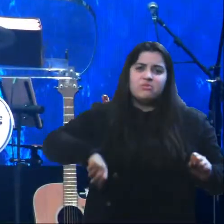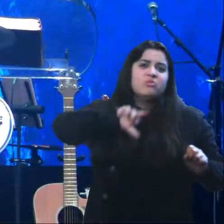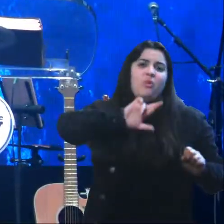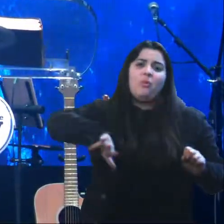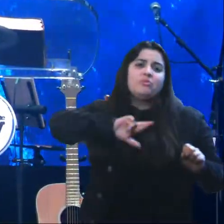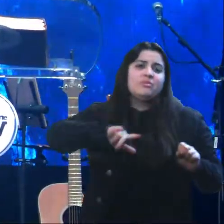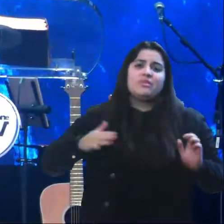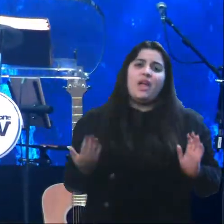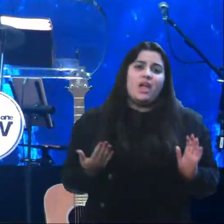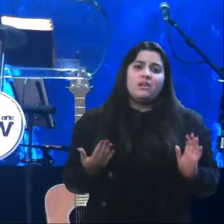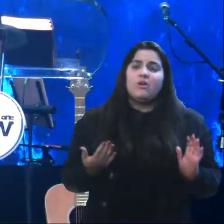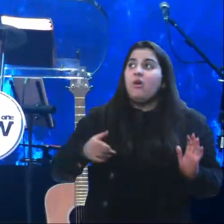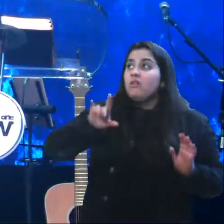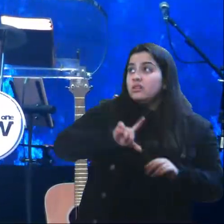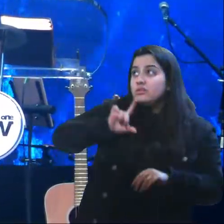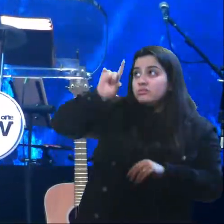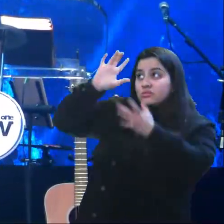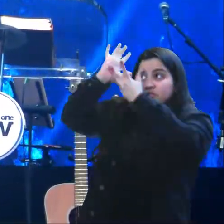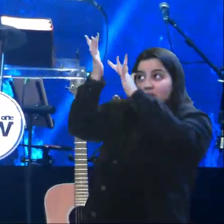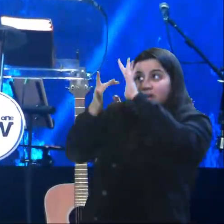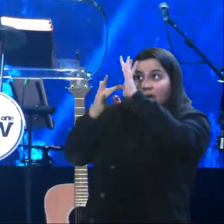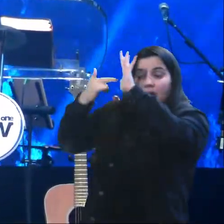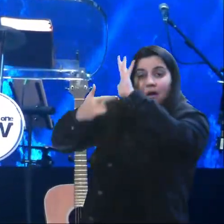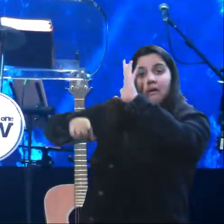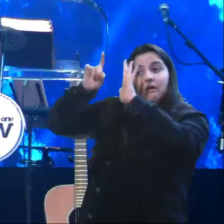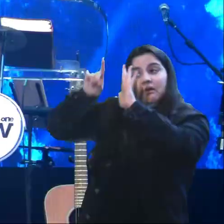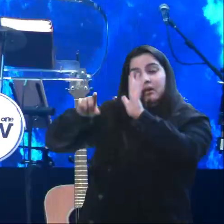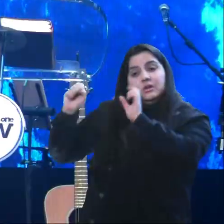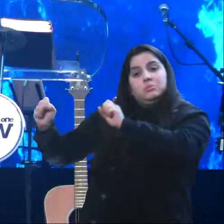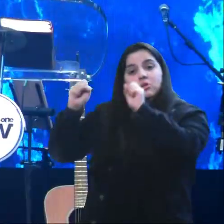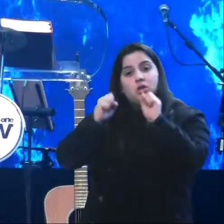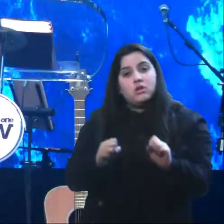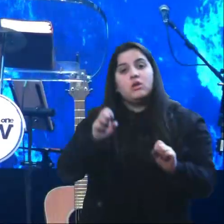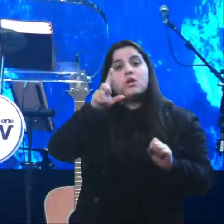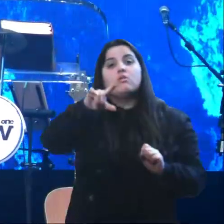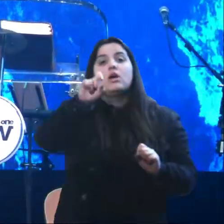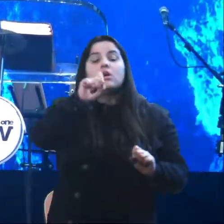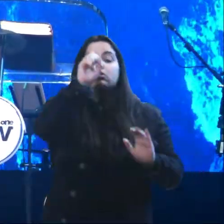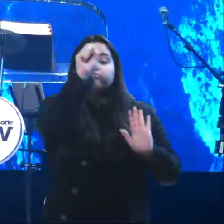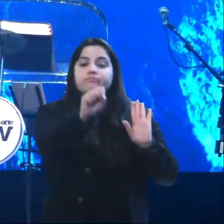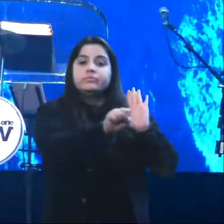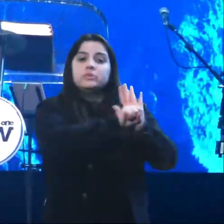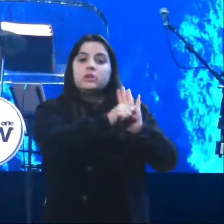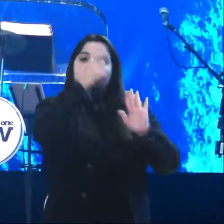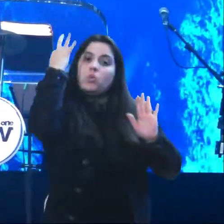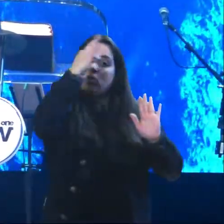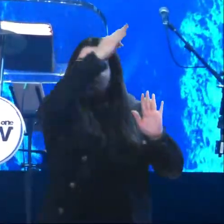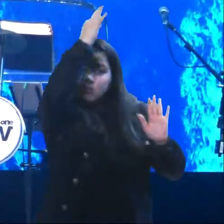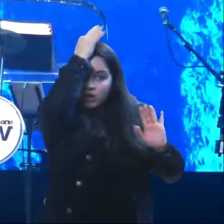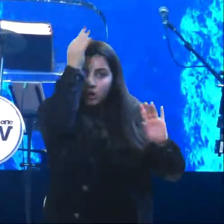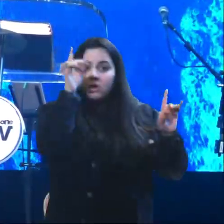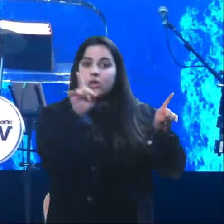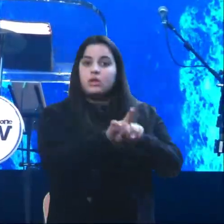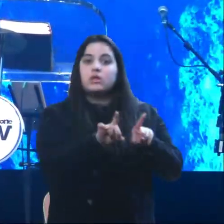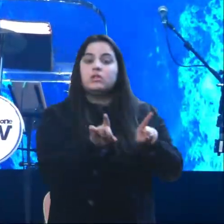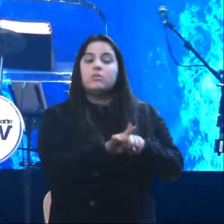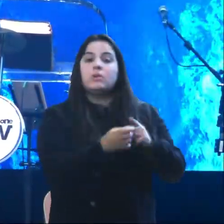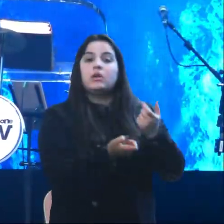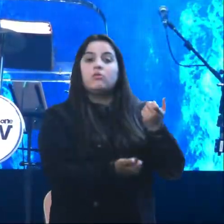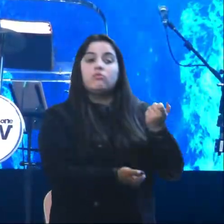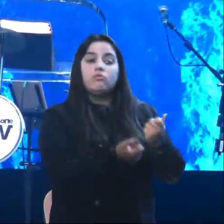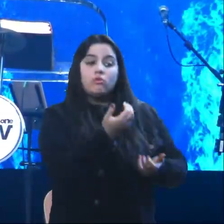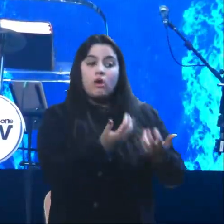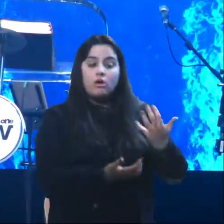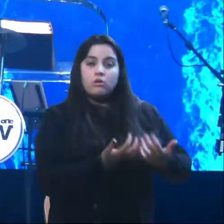não sou digno de levar as sandálias. Ele os batizará com o Espírito Santo e com